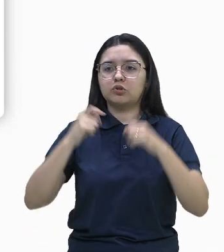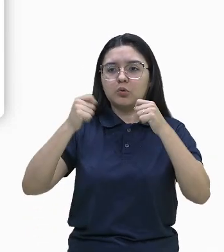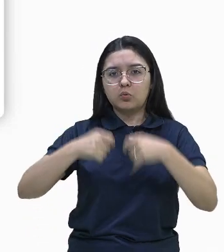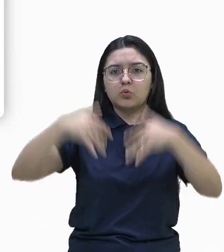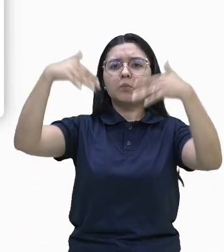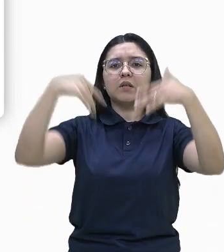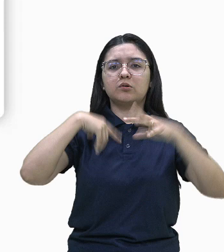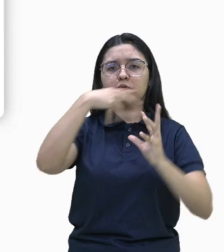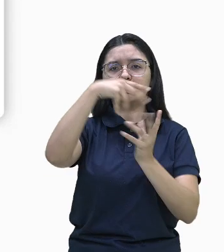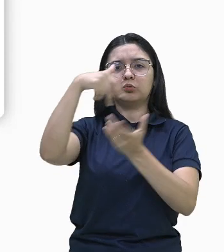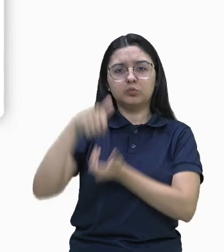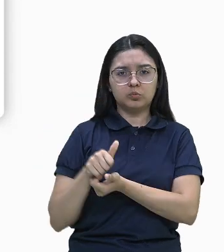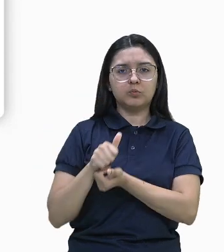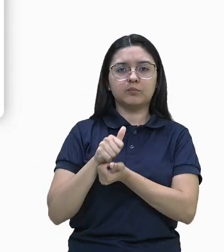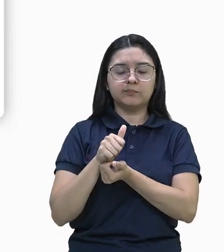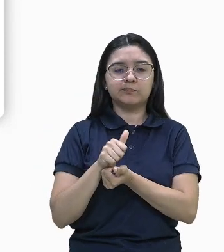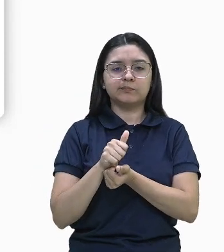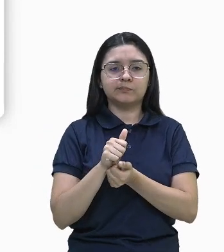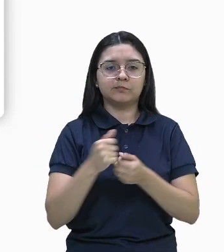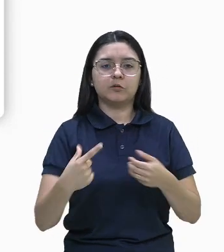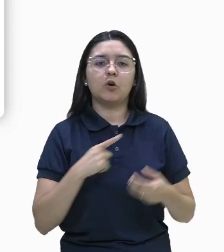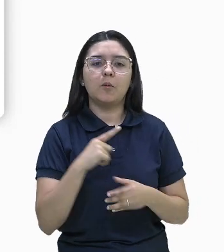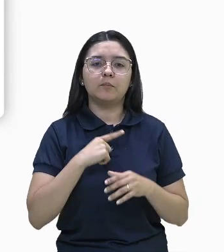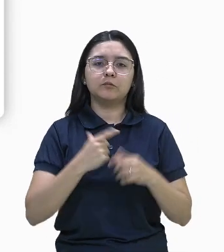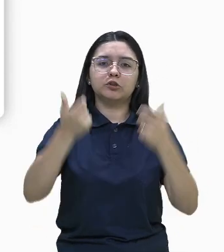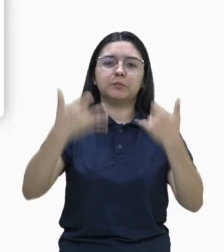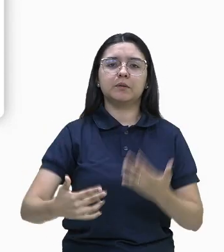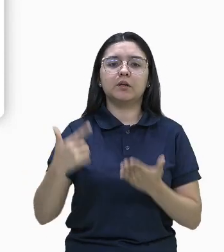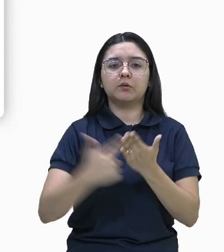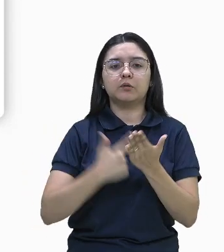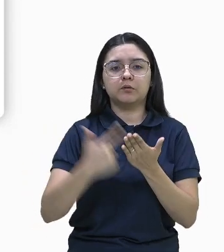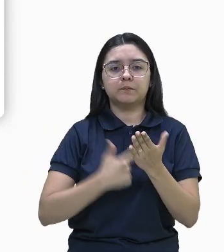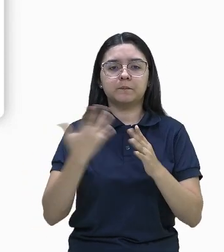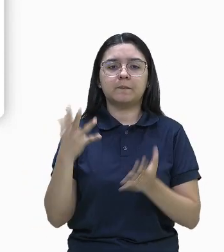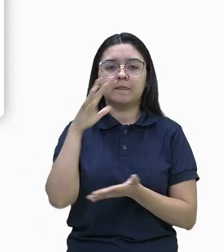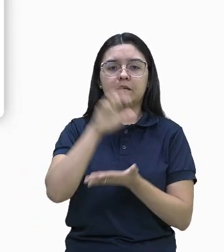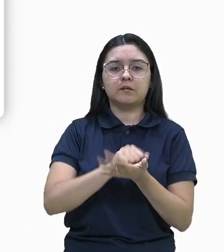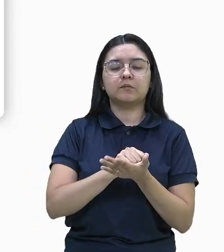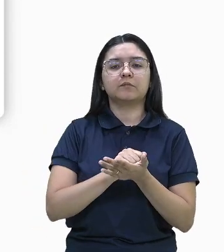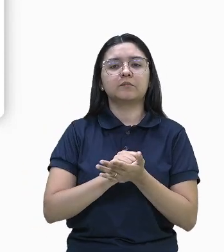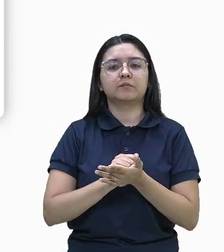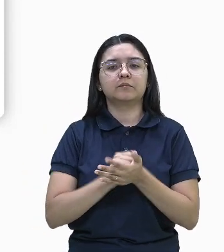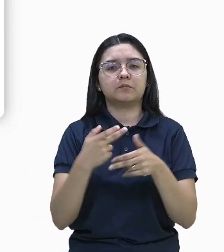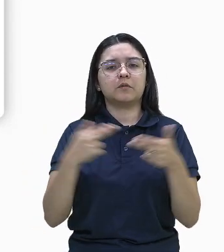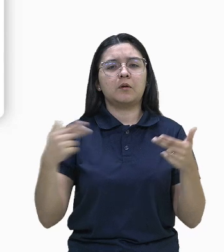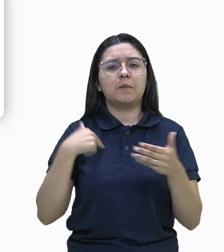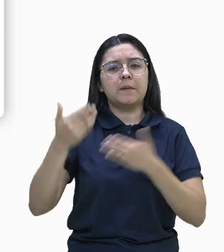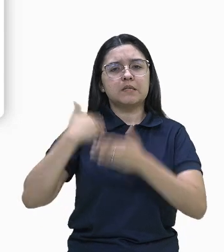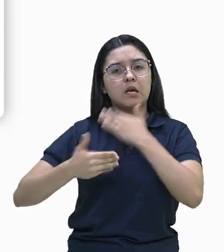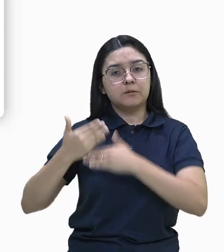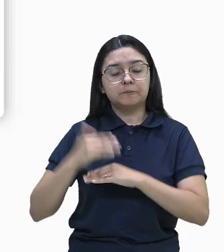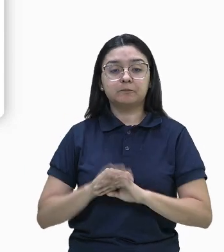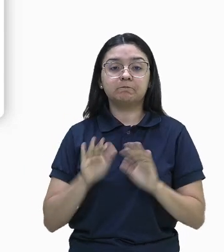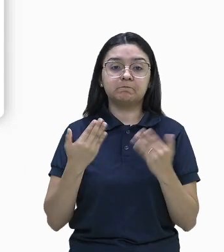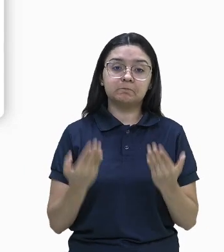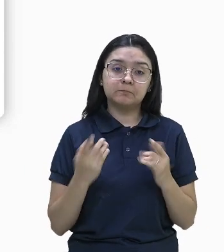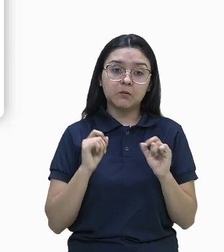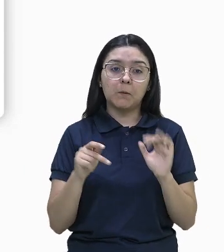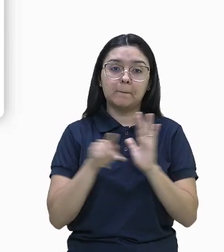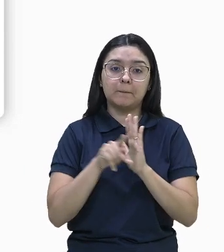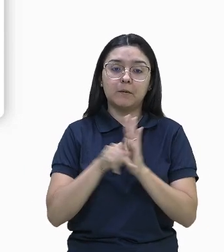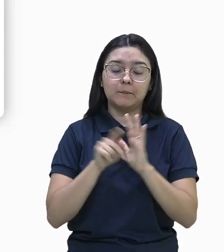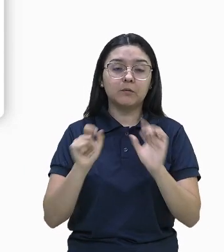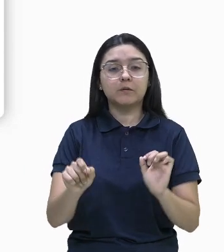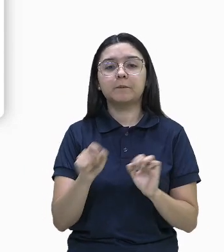conforme, né, citado no livro, o registro das coisas antigas. Então, isso aí faz parte